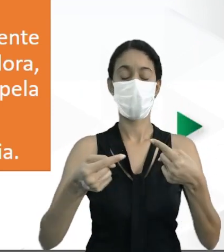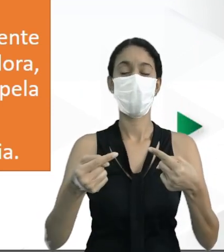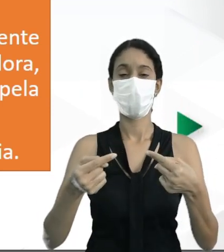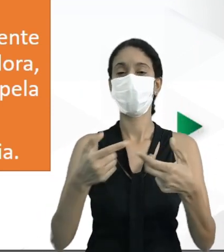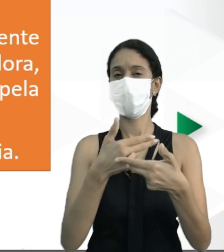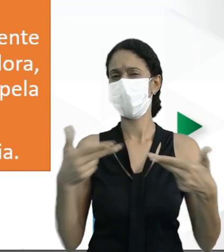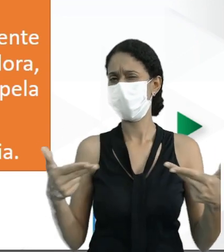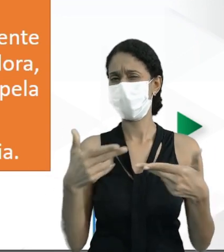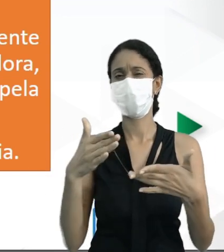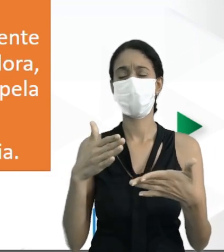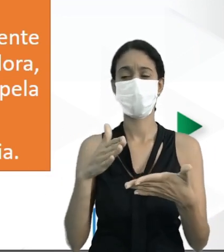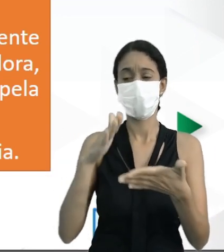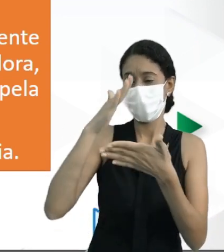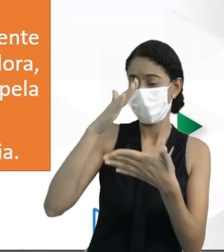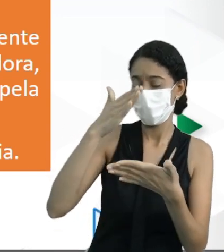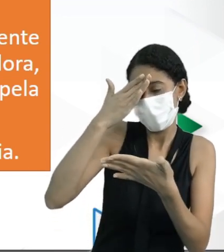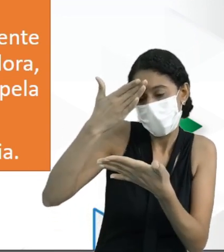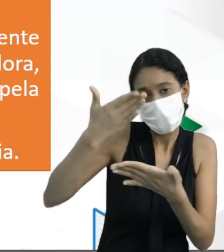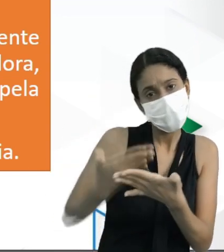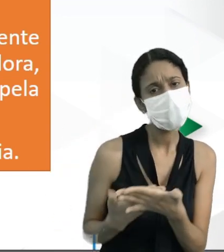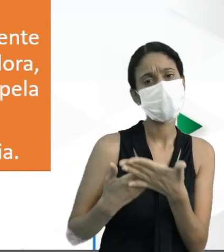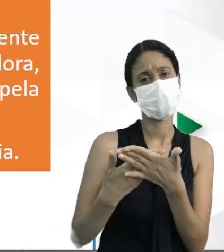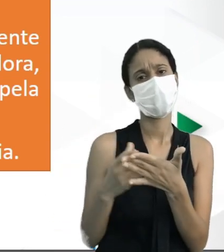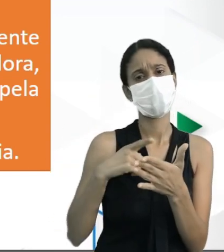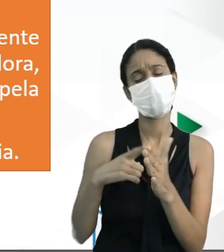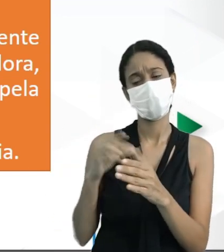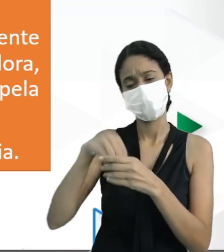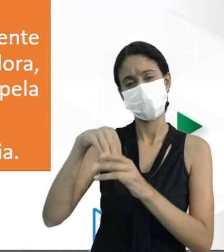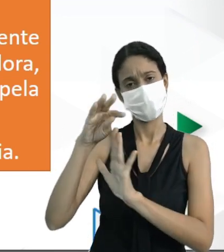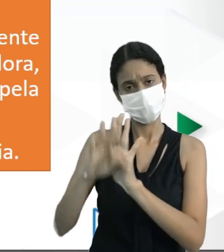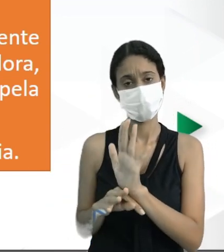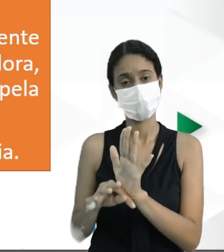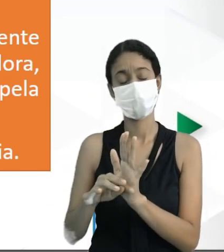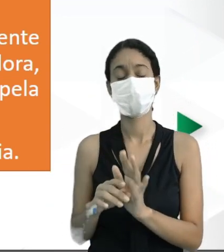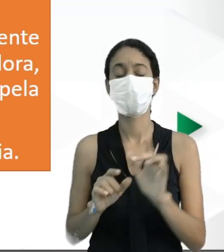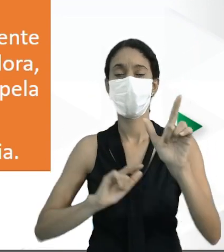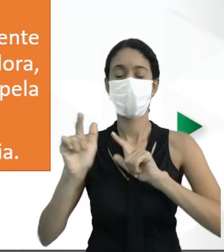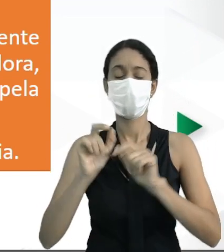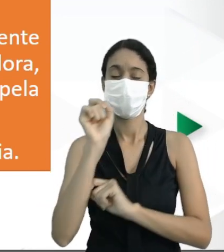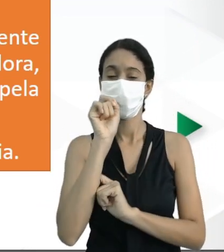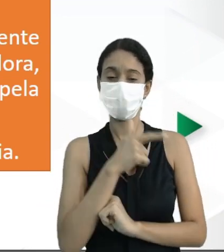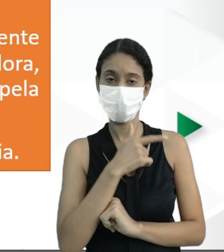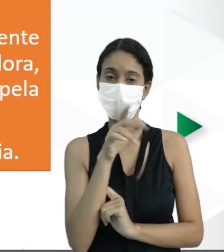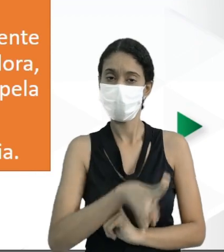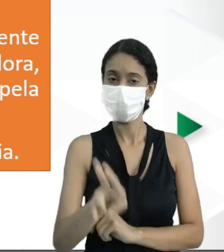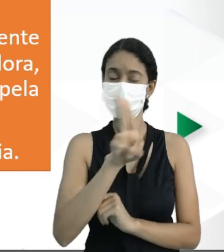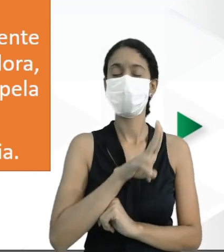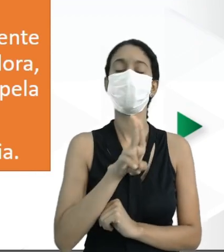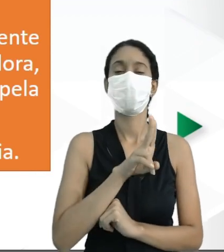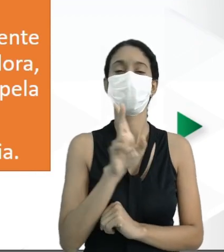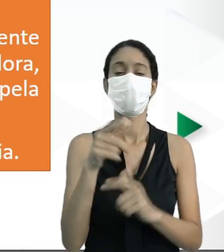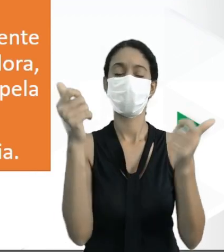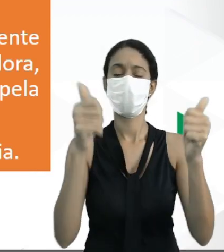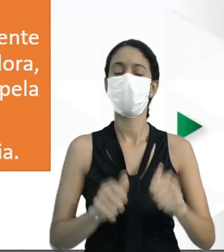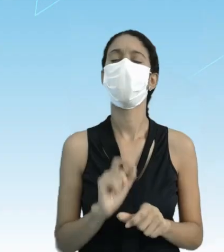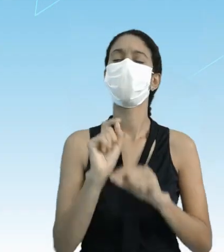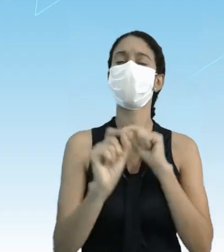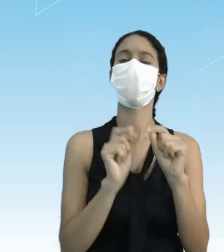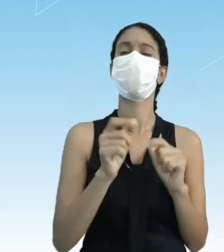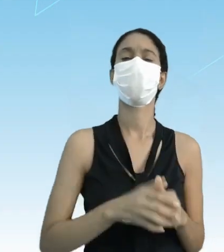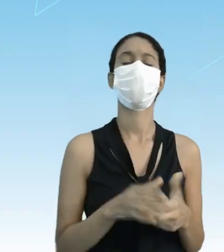é importante lembrar que cada vez mais temos que tomar cuidado com essa questão da autoria, do